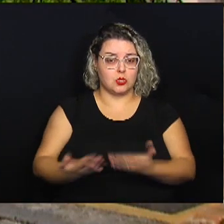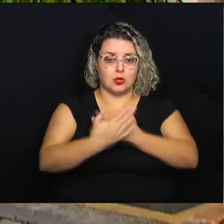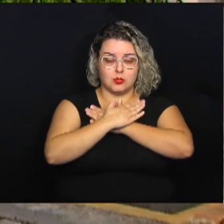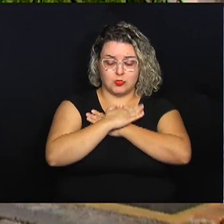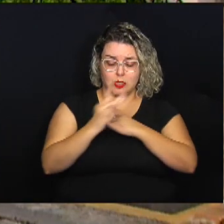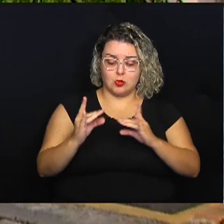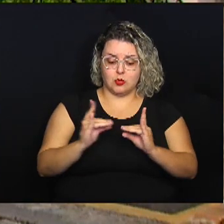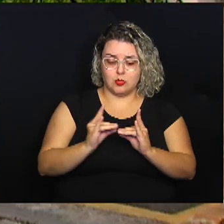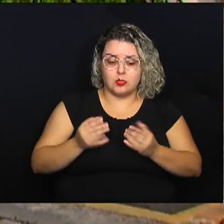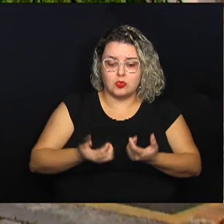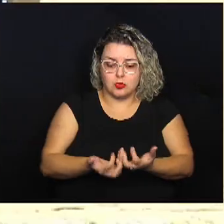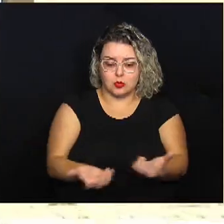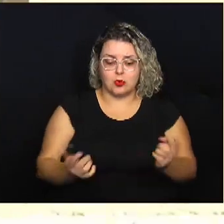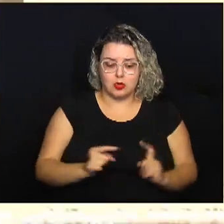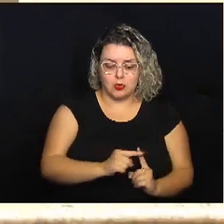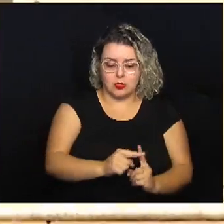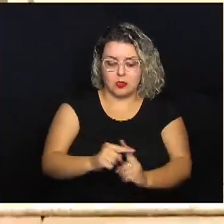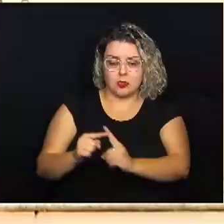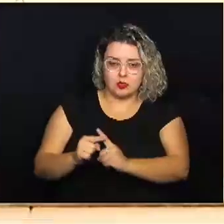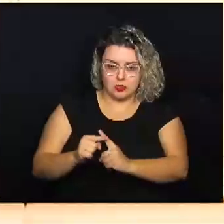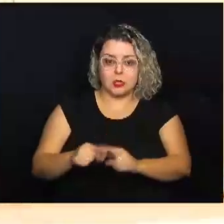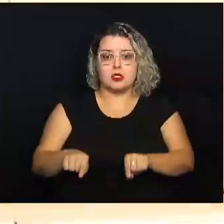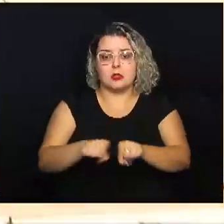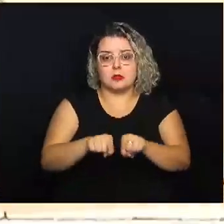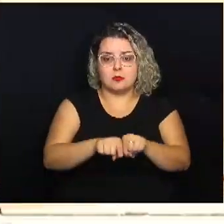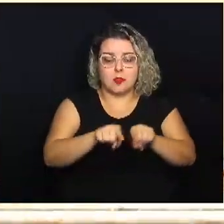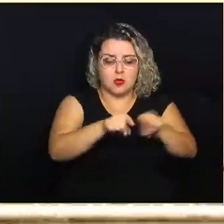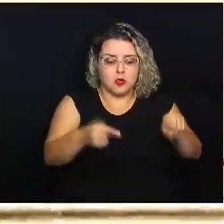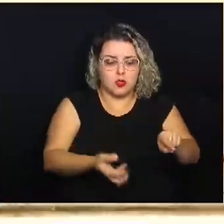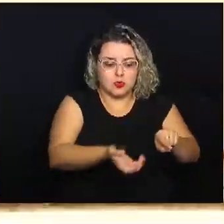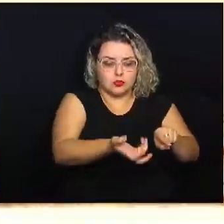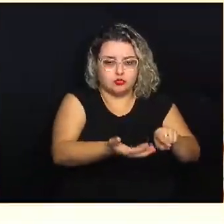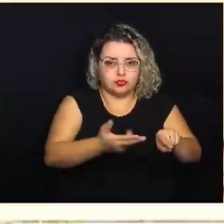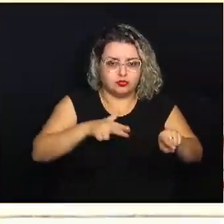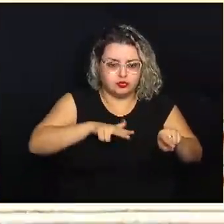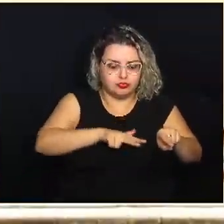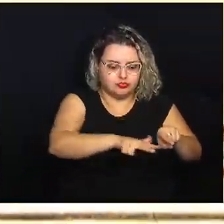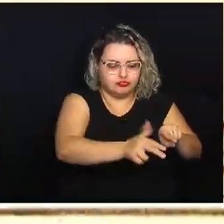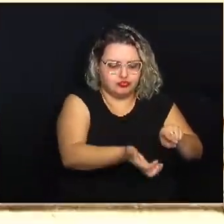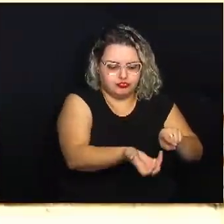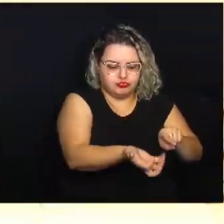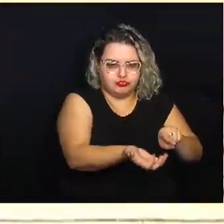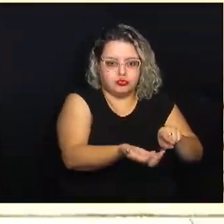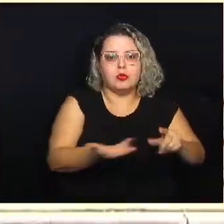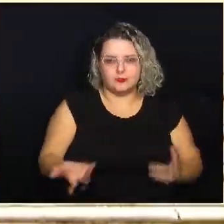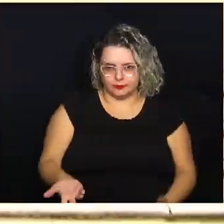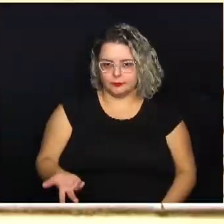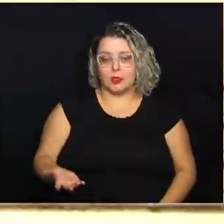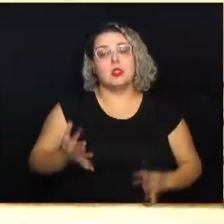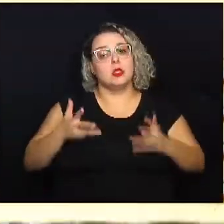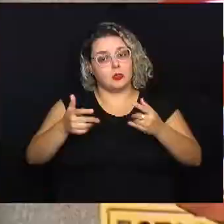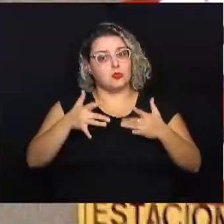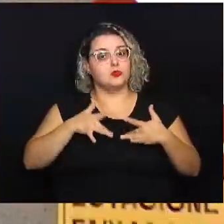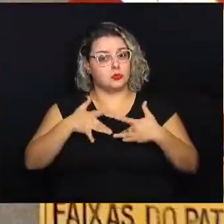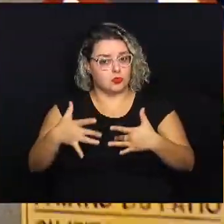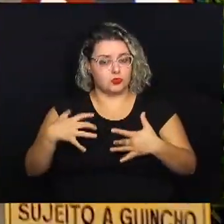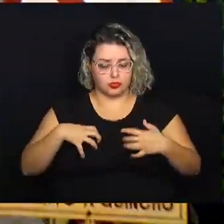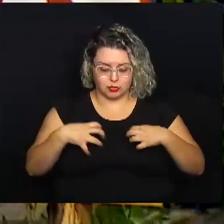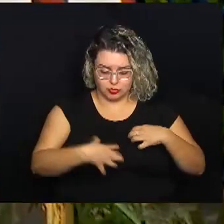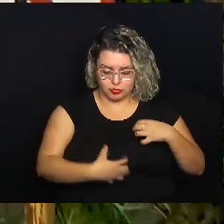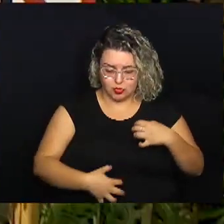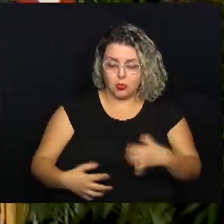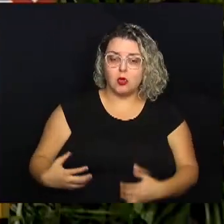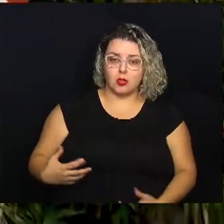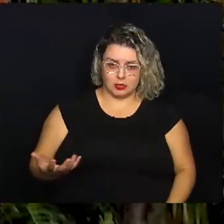velório, sepultamento e exumação à população em situação de vulnerabilidade social e aos doadores de órgãos. A CETEC